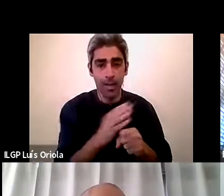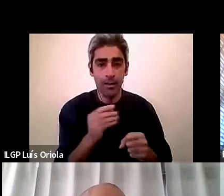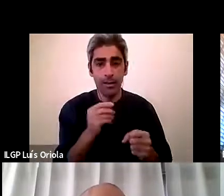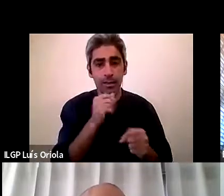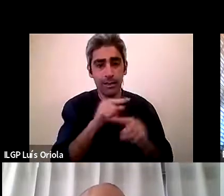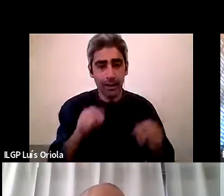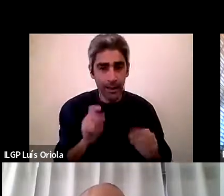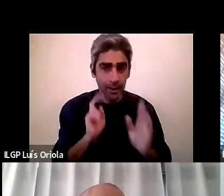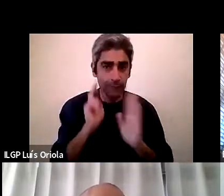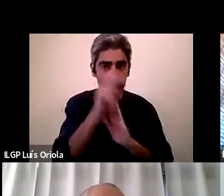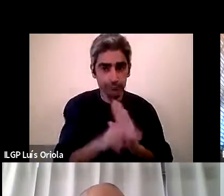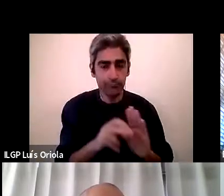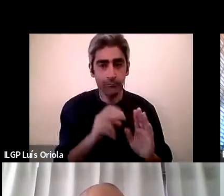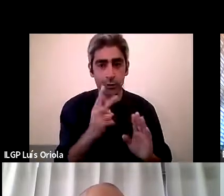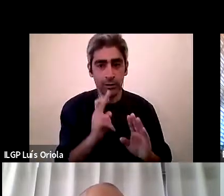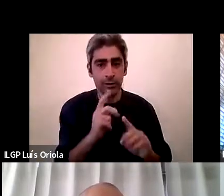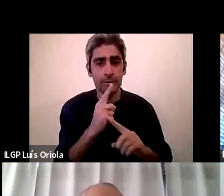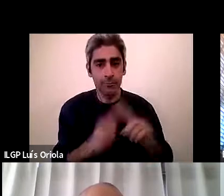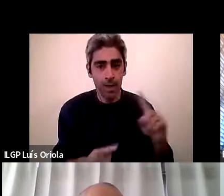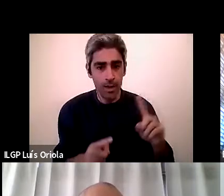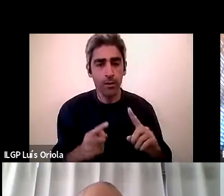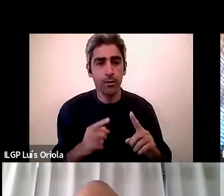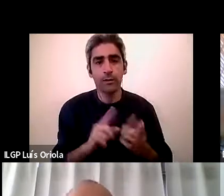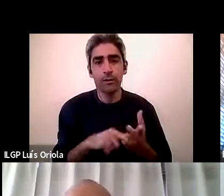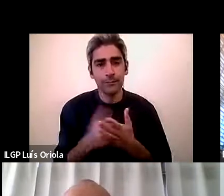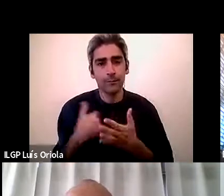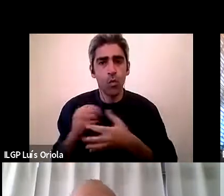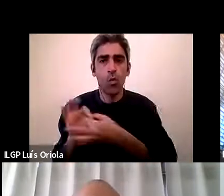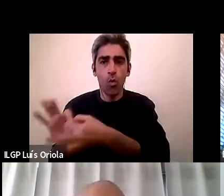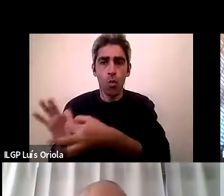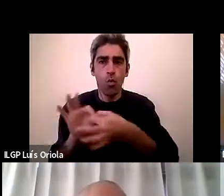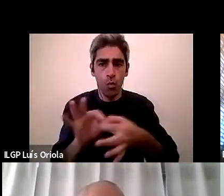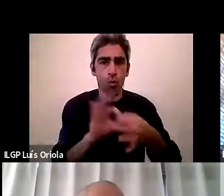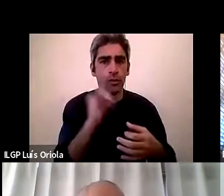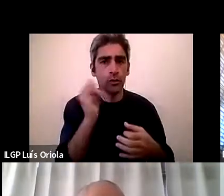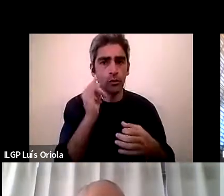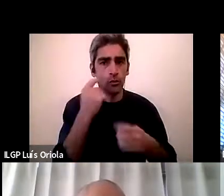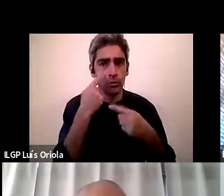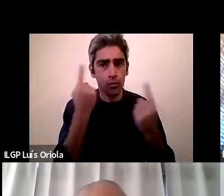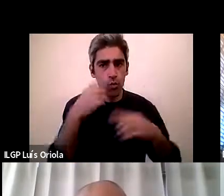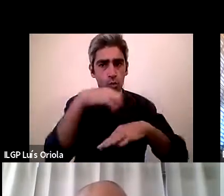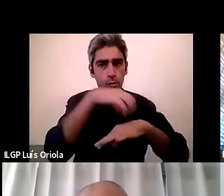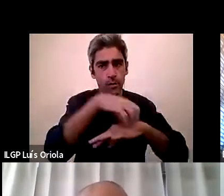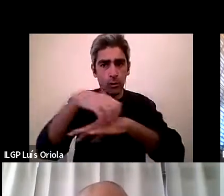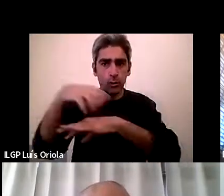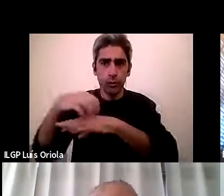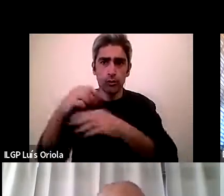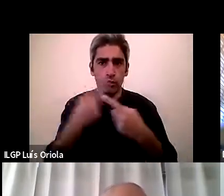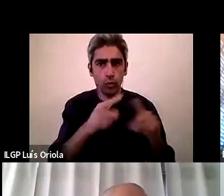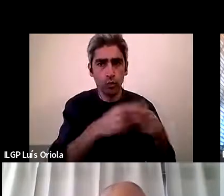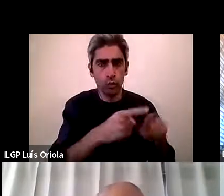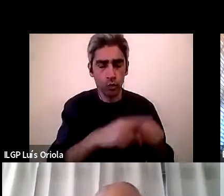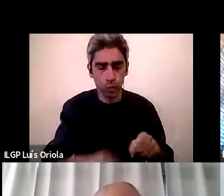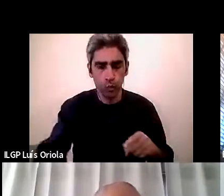passar de existência do LabX, fomos sempre colaborando com uma série de entidades públicas que, ora